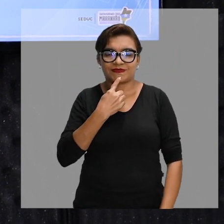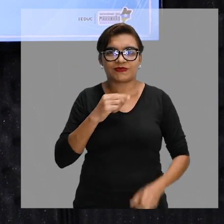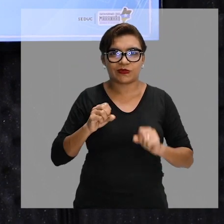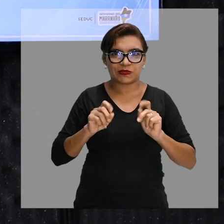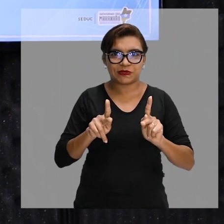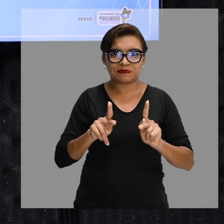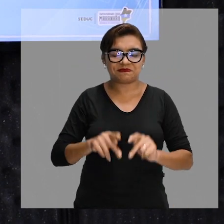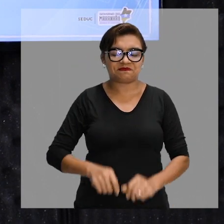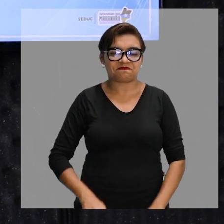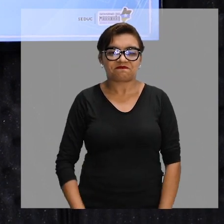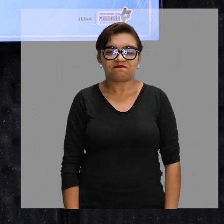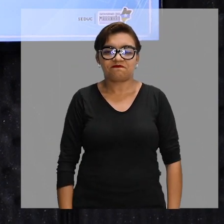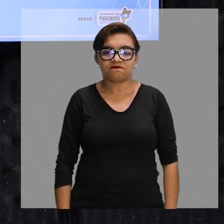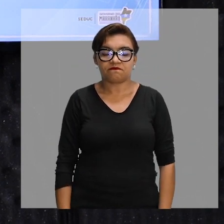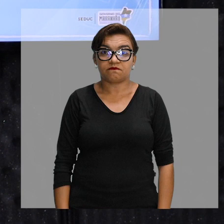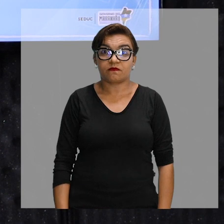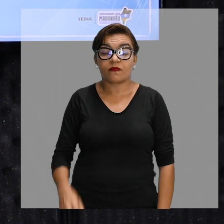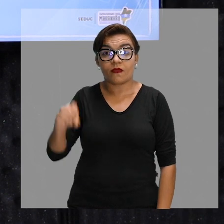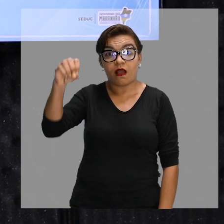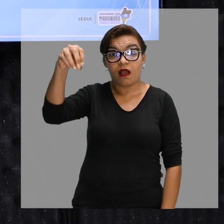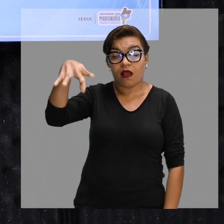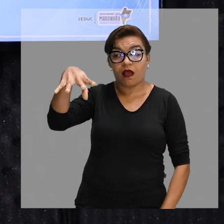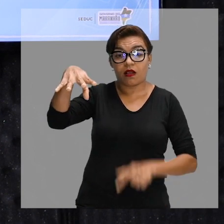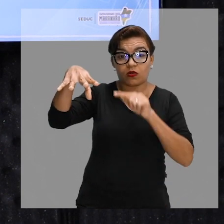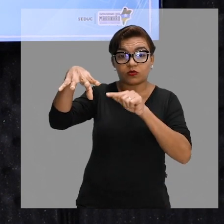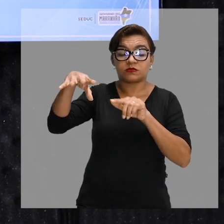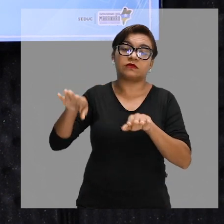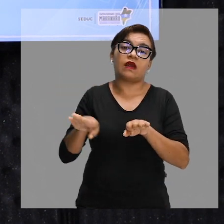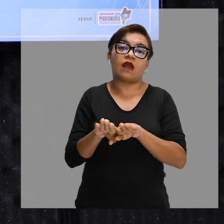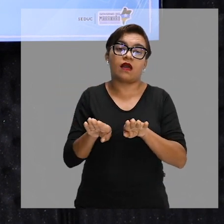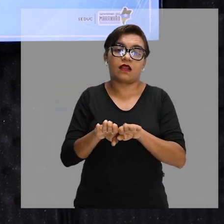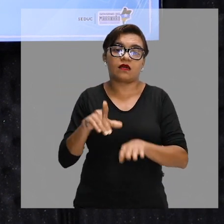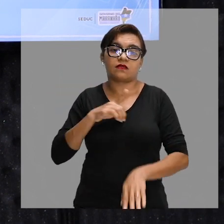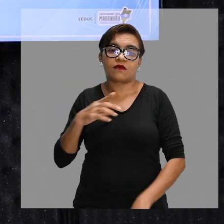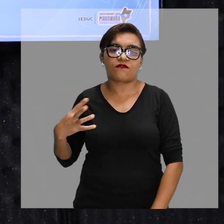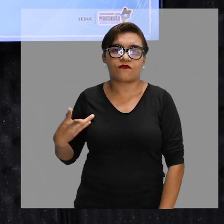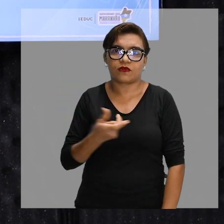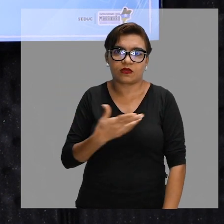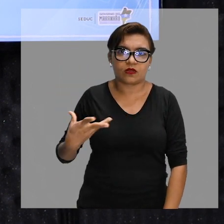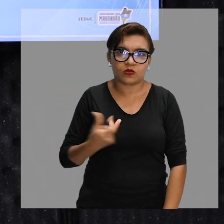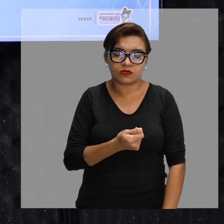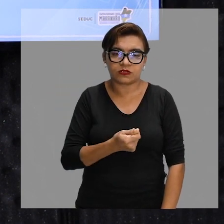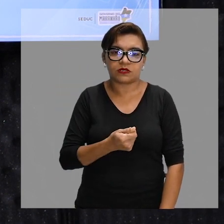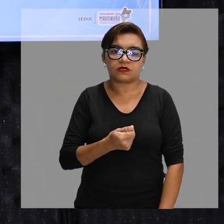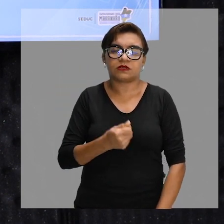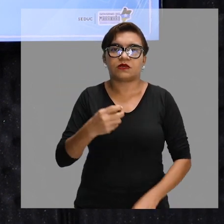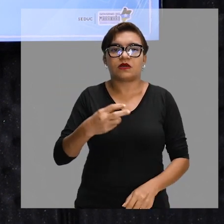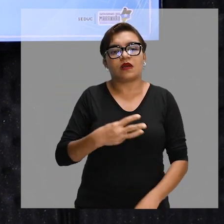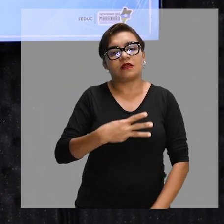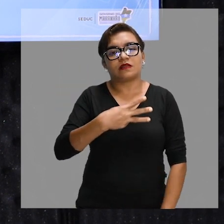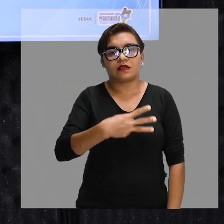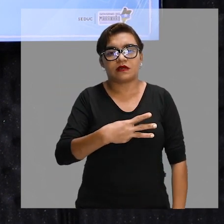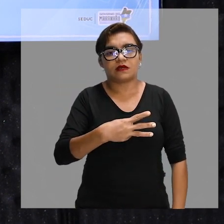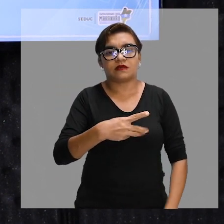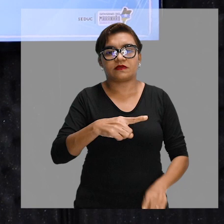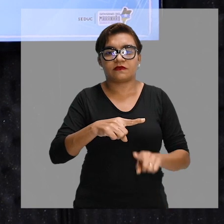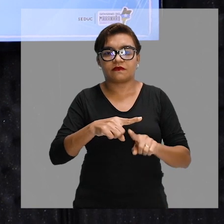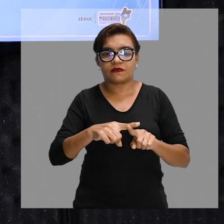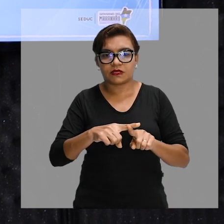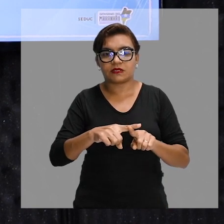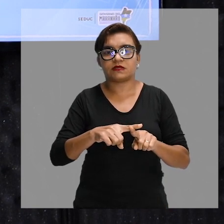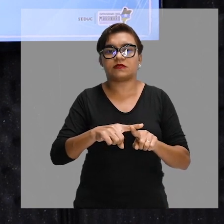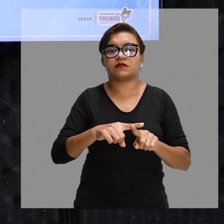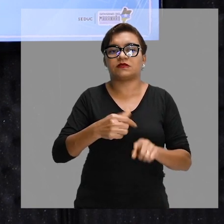Bom, a luz, ela tem a velocidade de 3 vezes 10 a oitava metros por